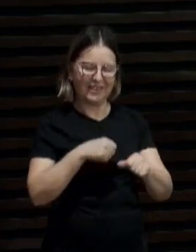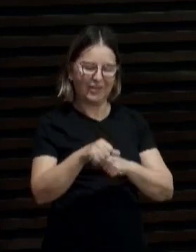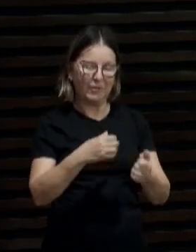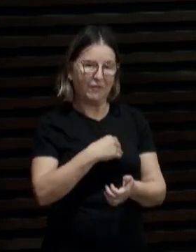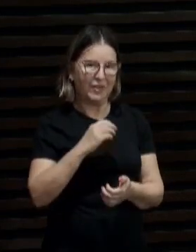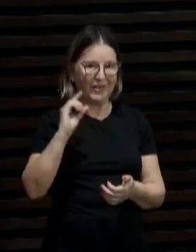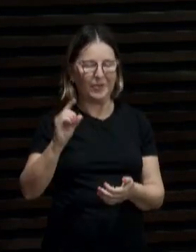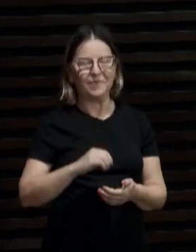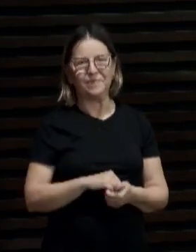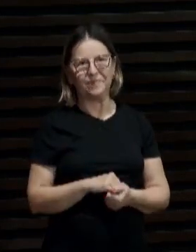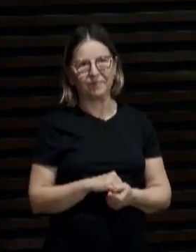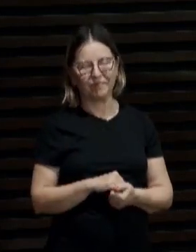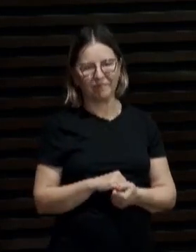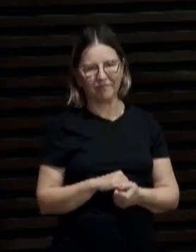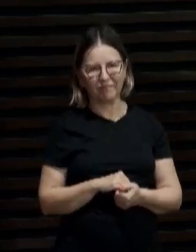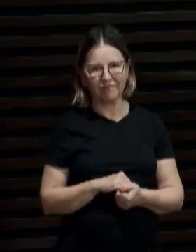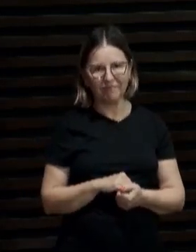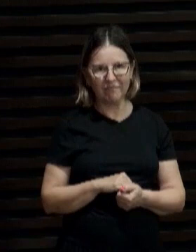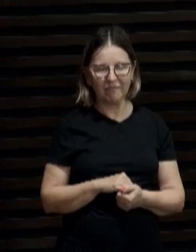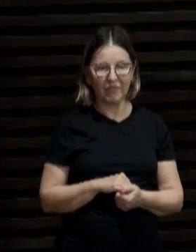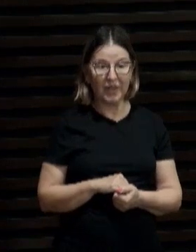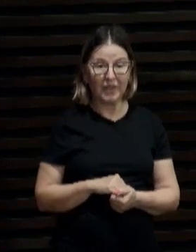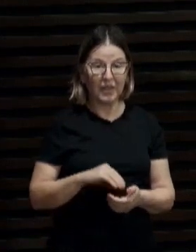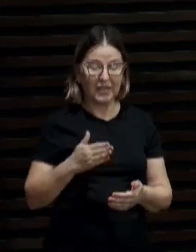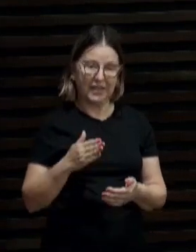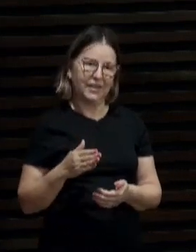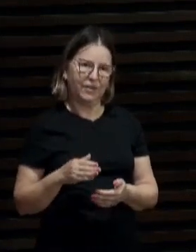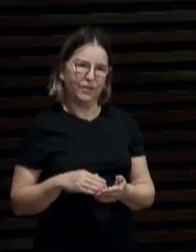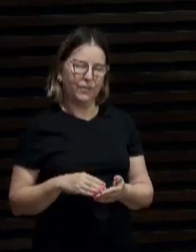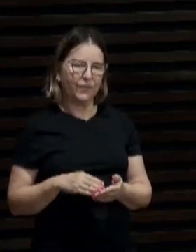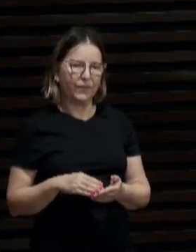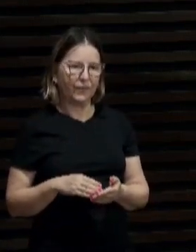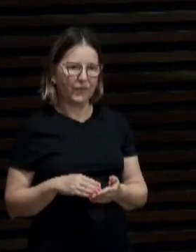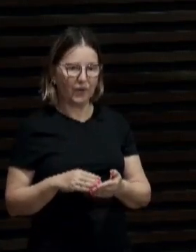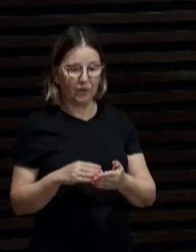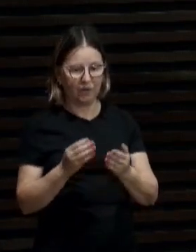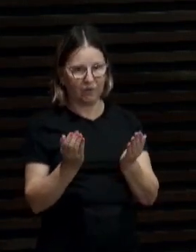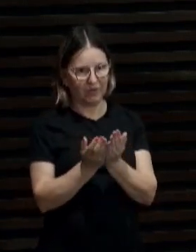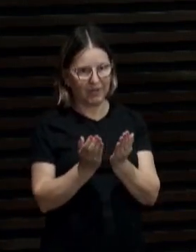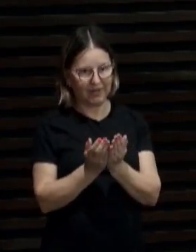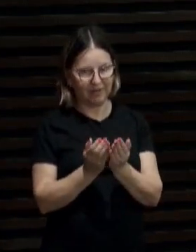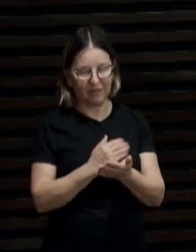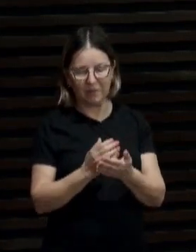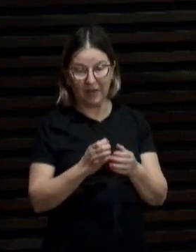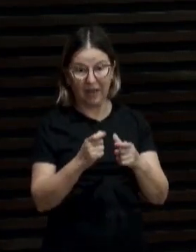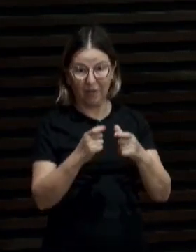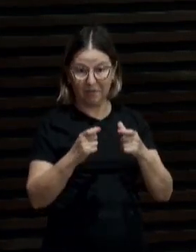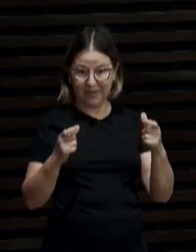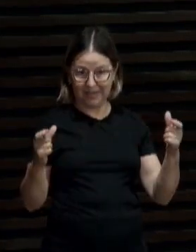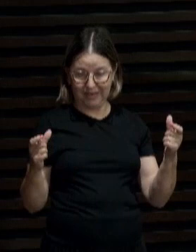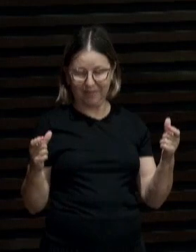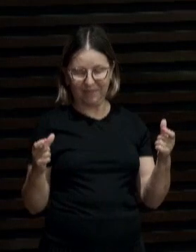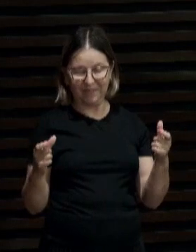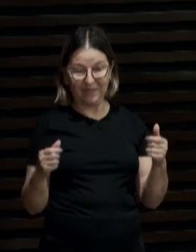do caminho, o evangelho, ele começou a crescer. Cresceu tanto que essa cidade de Éfeso, nessa escola de Tirano,